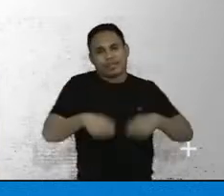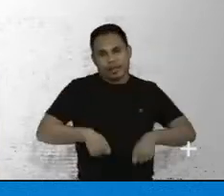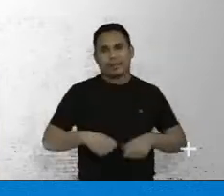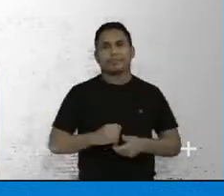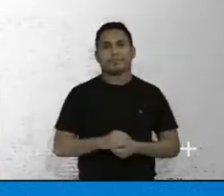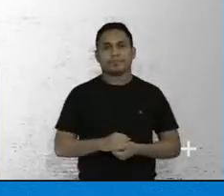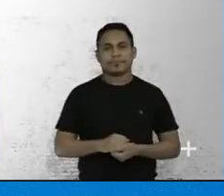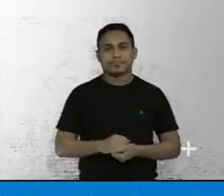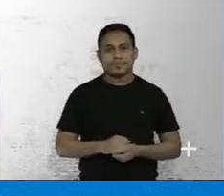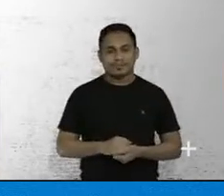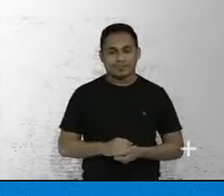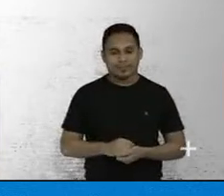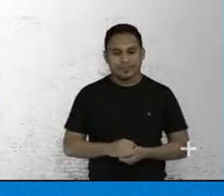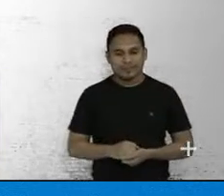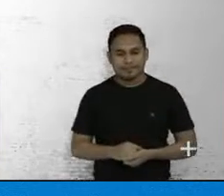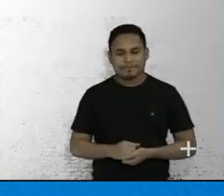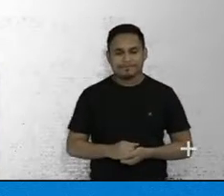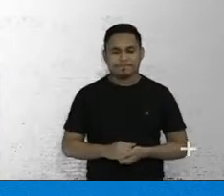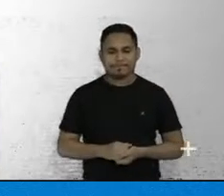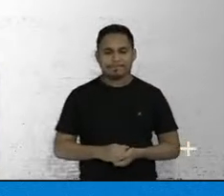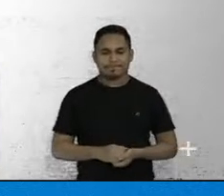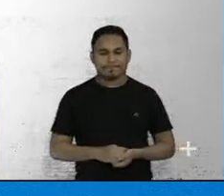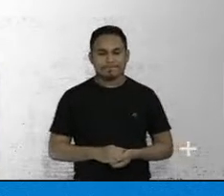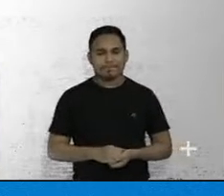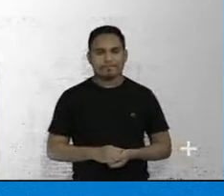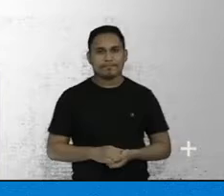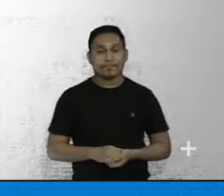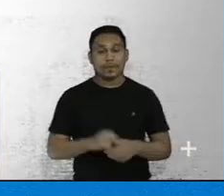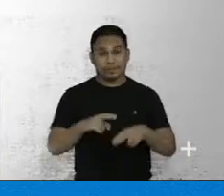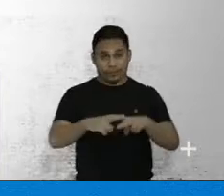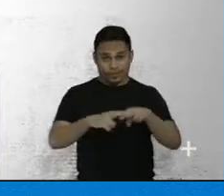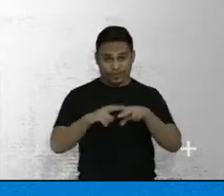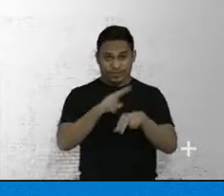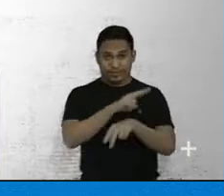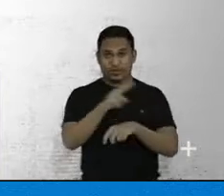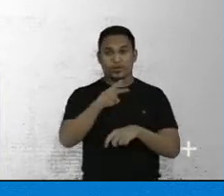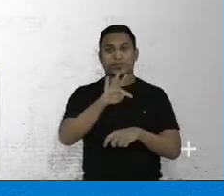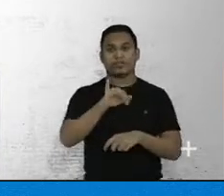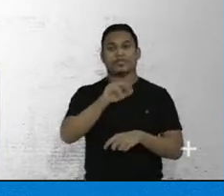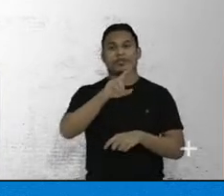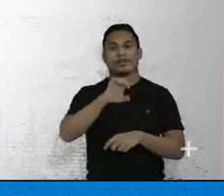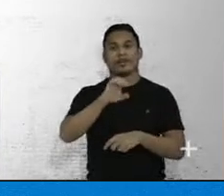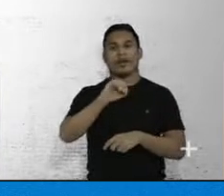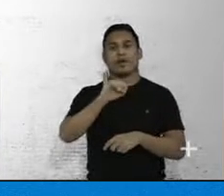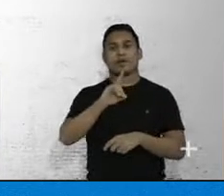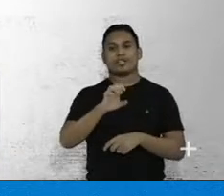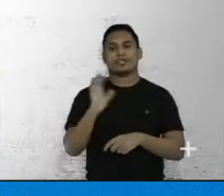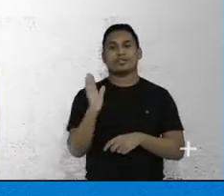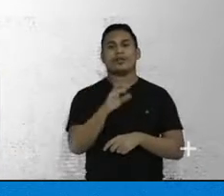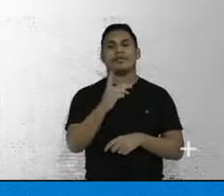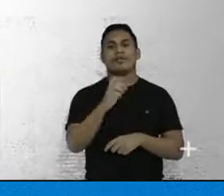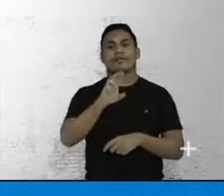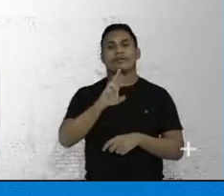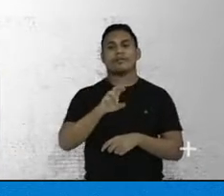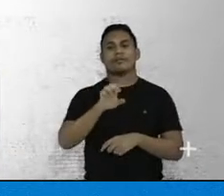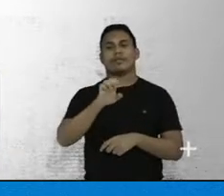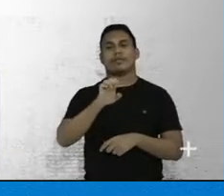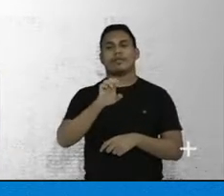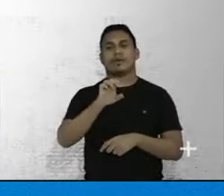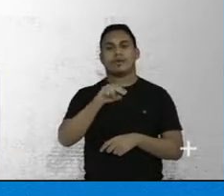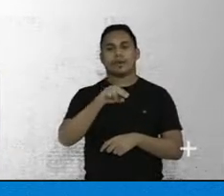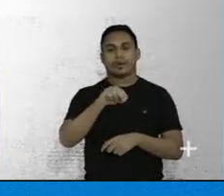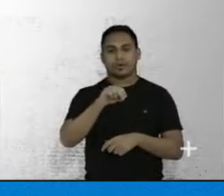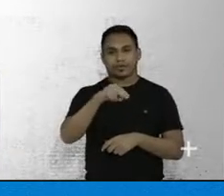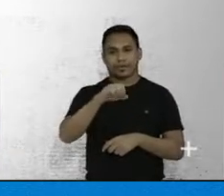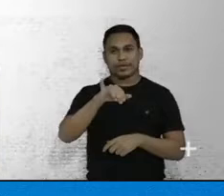de tireoide heterogênea, tá? Embora essa alteração de ultrassom, tá, gente, ela não seja característica